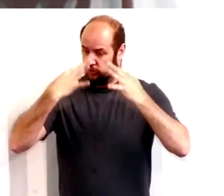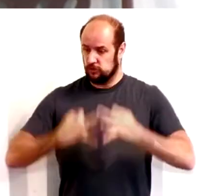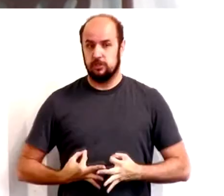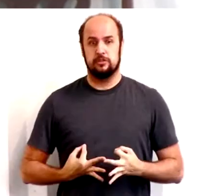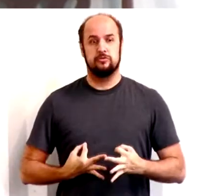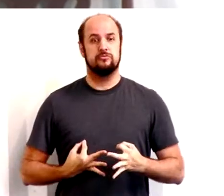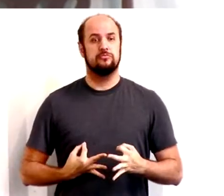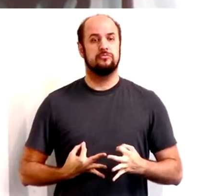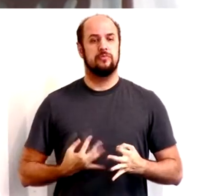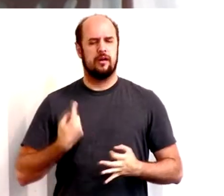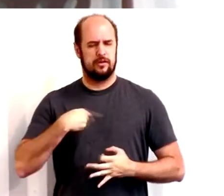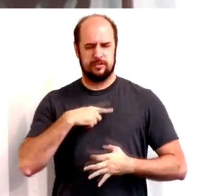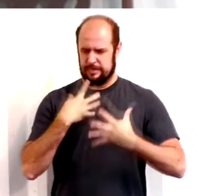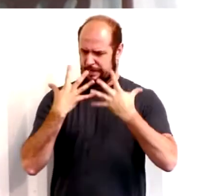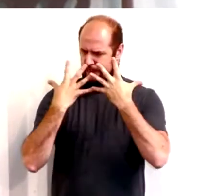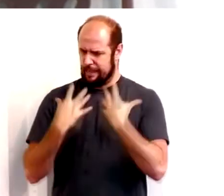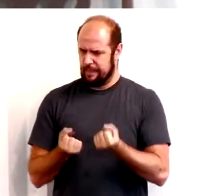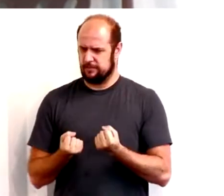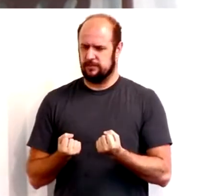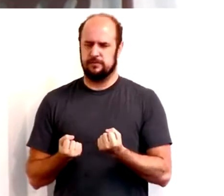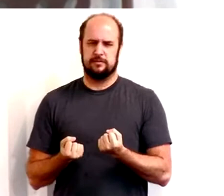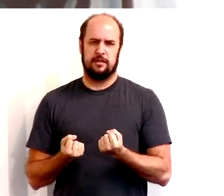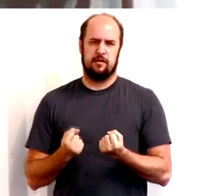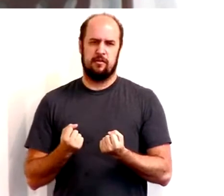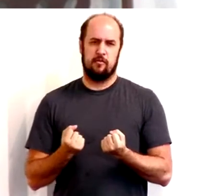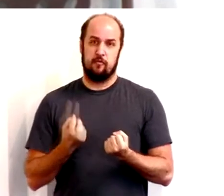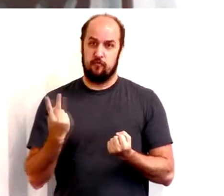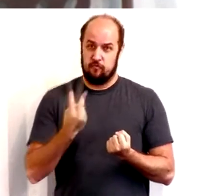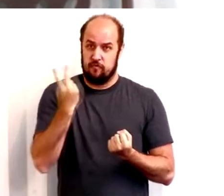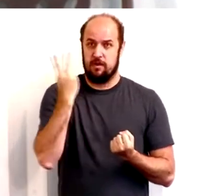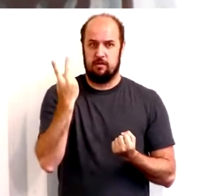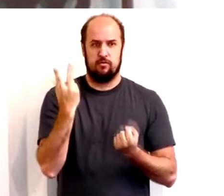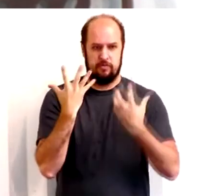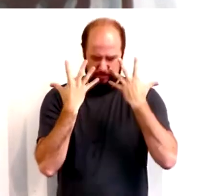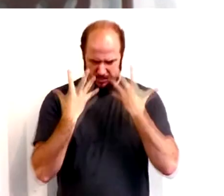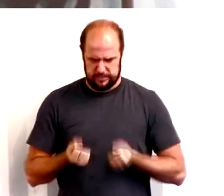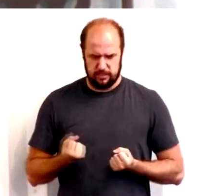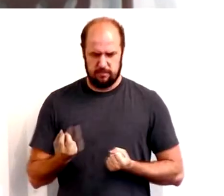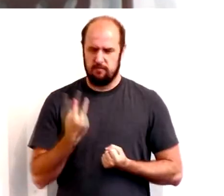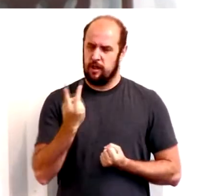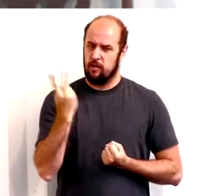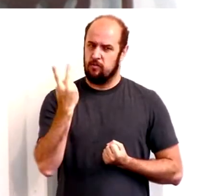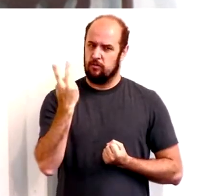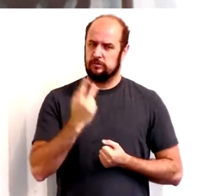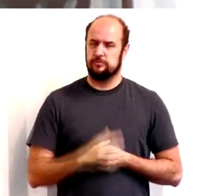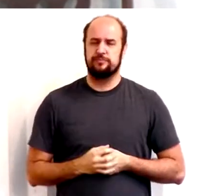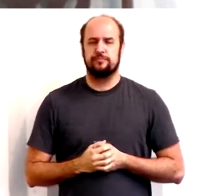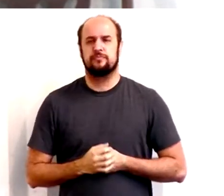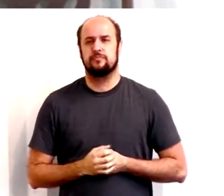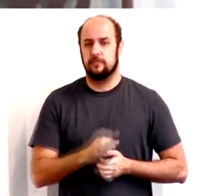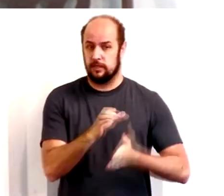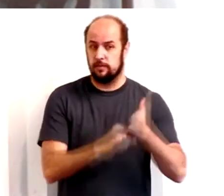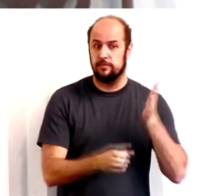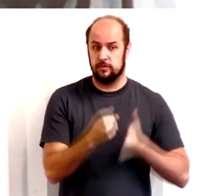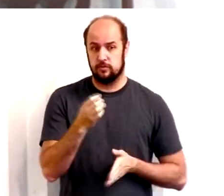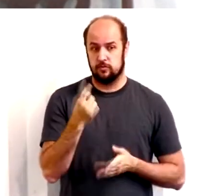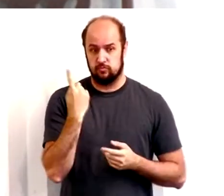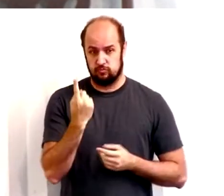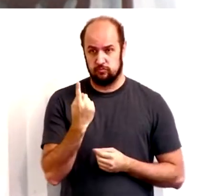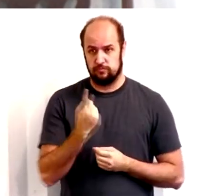é assumir uma virtude. Ele destaca essa virtude no capítulo